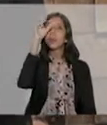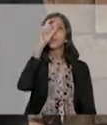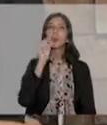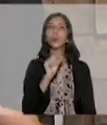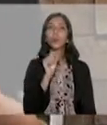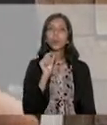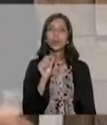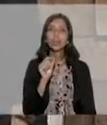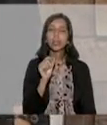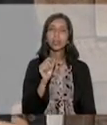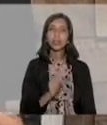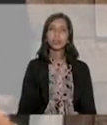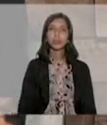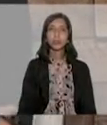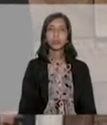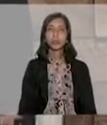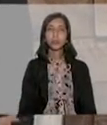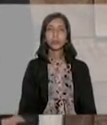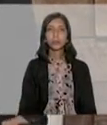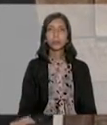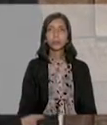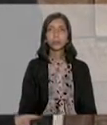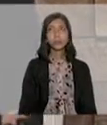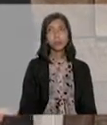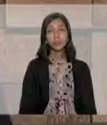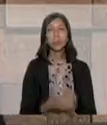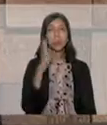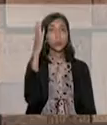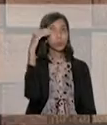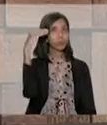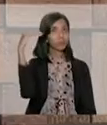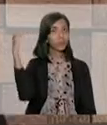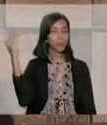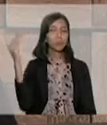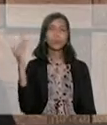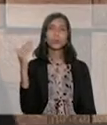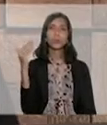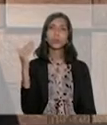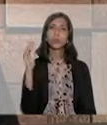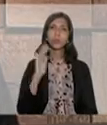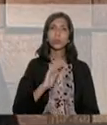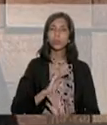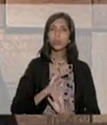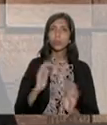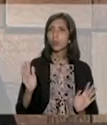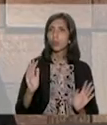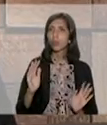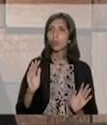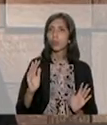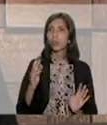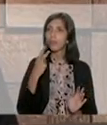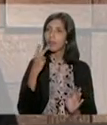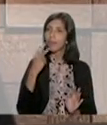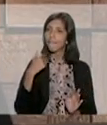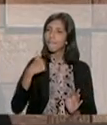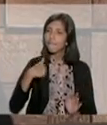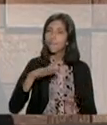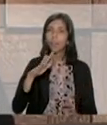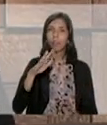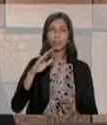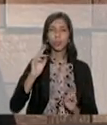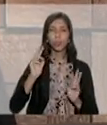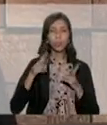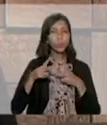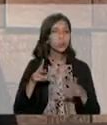como lição para o dia a dia, para a sua vida pessoal? O sucesso, ele só fala assim,